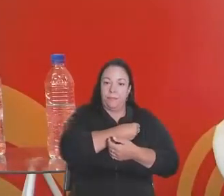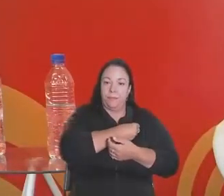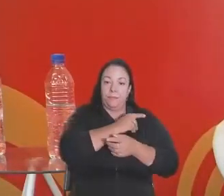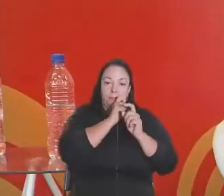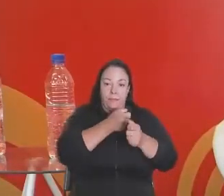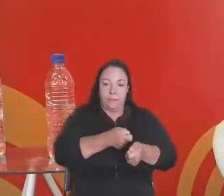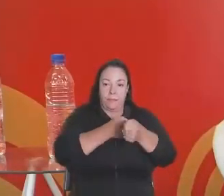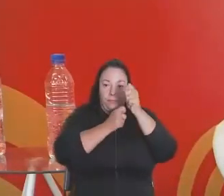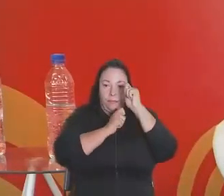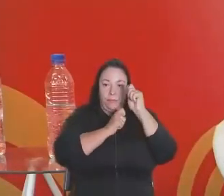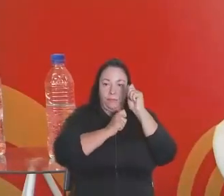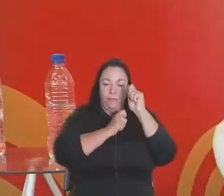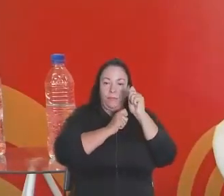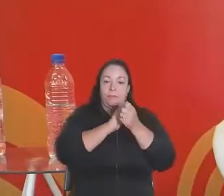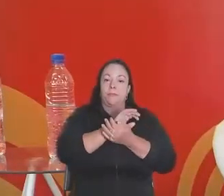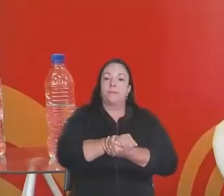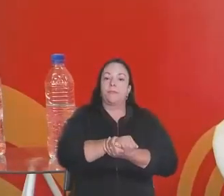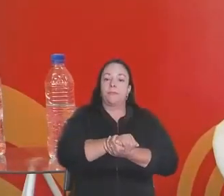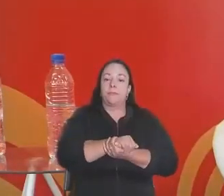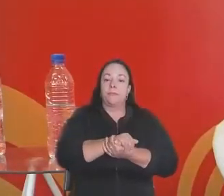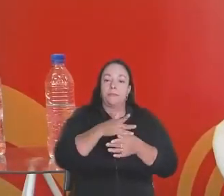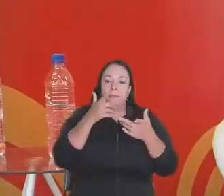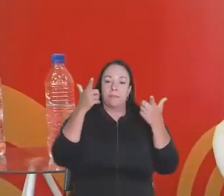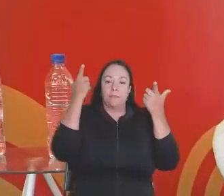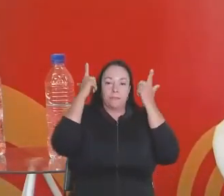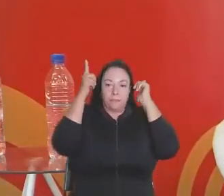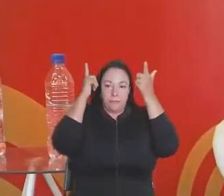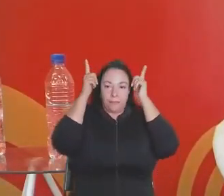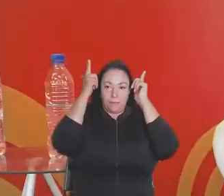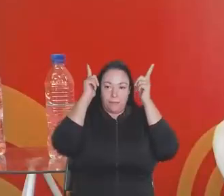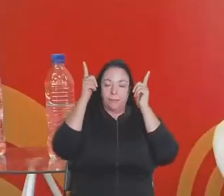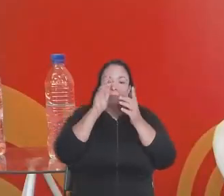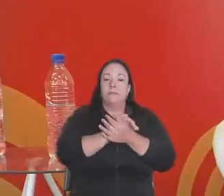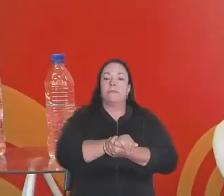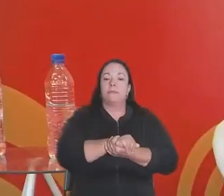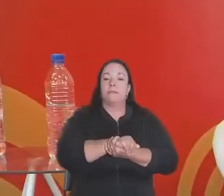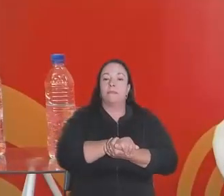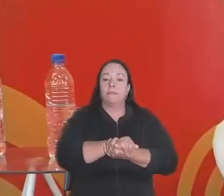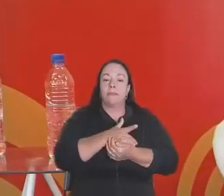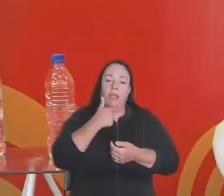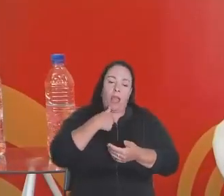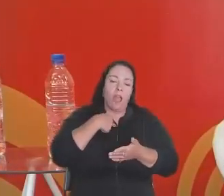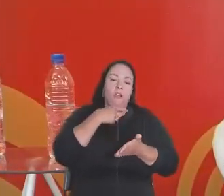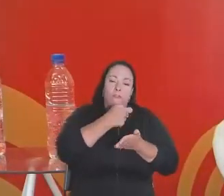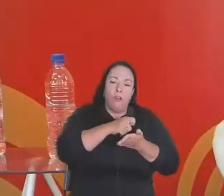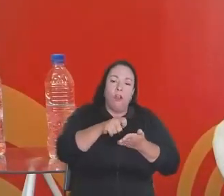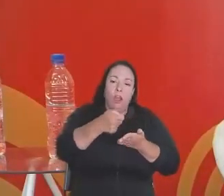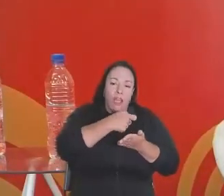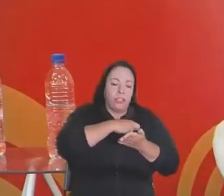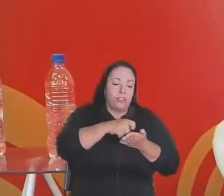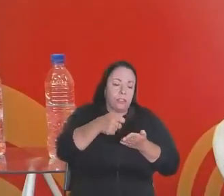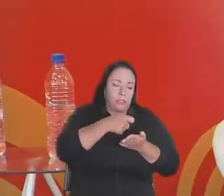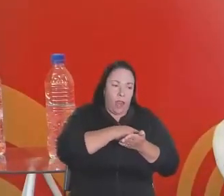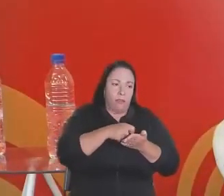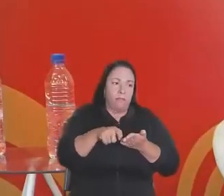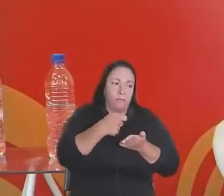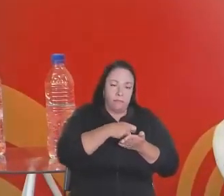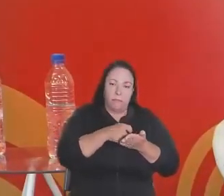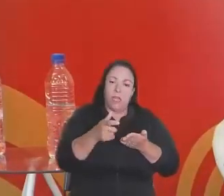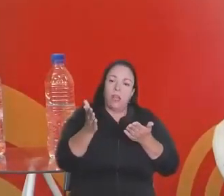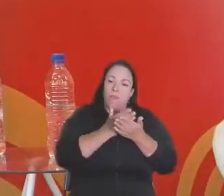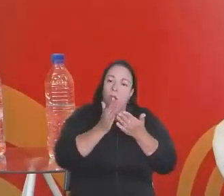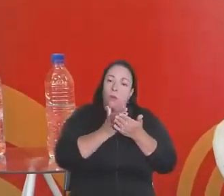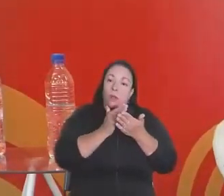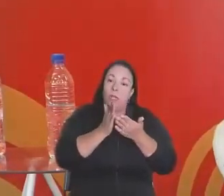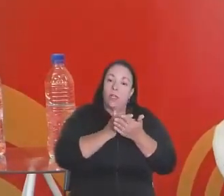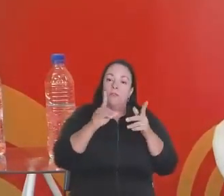de pescarias e aventuras, eu falei assim, eu vou registrar. Eu sempre quis escrever um